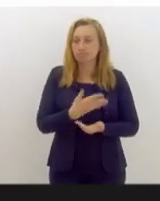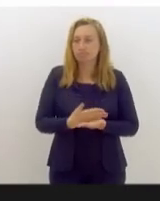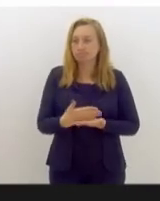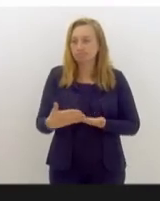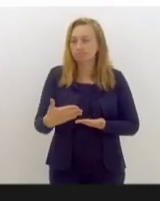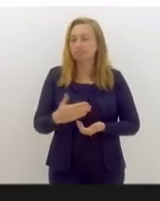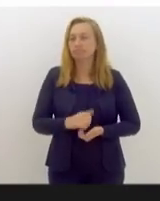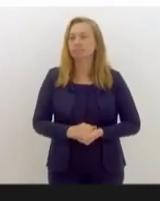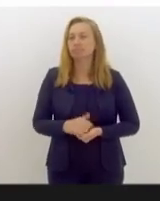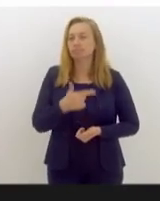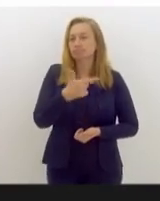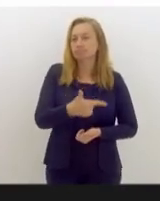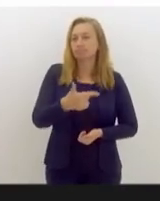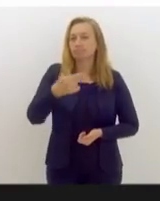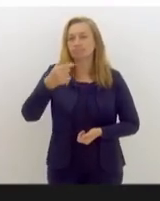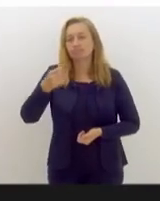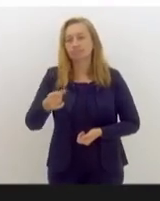iniciar